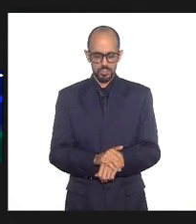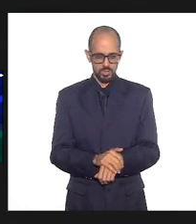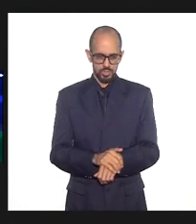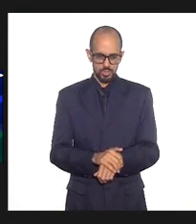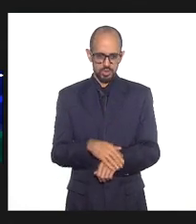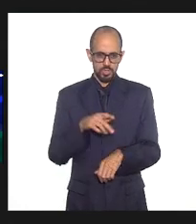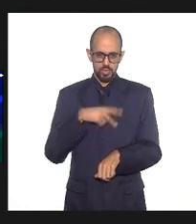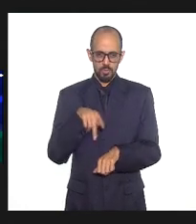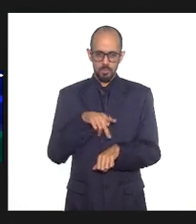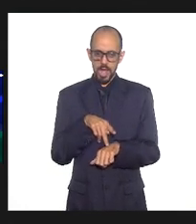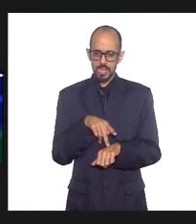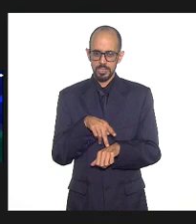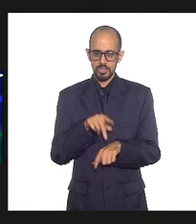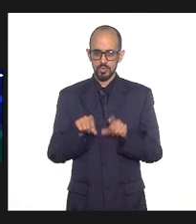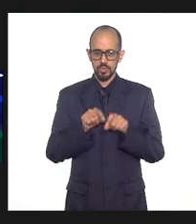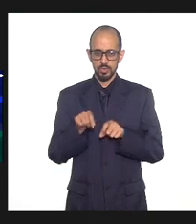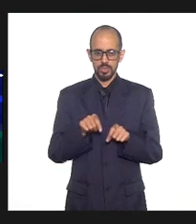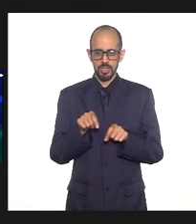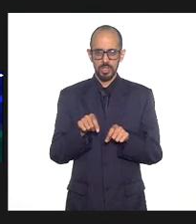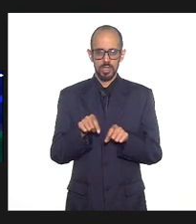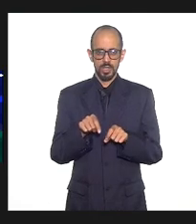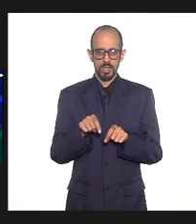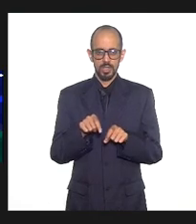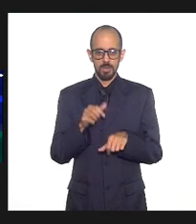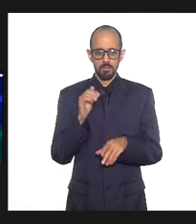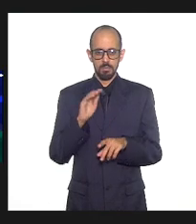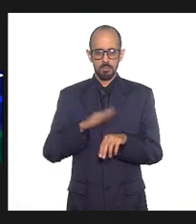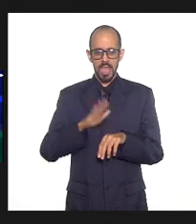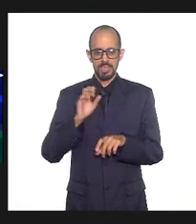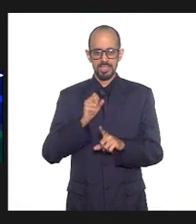país que mais assassina